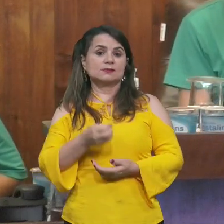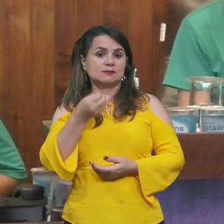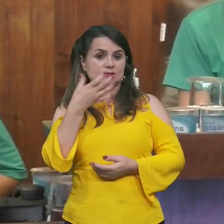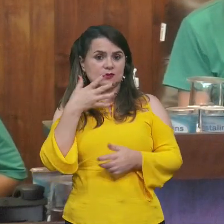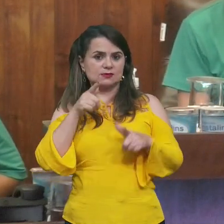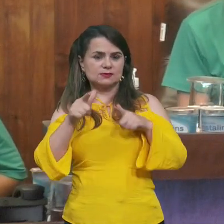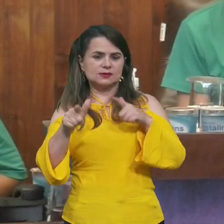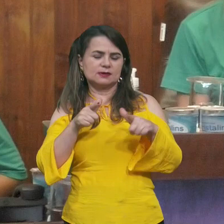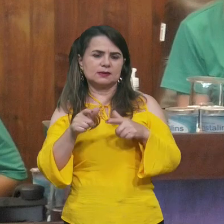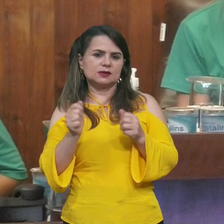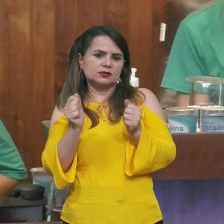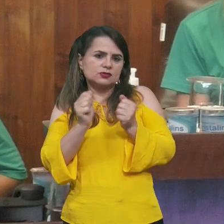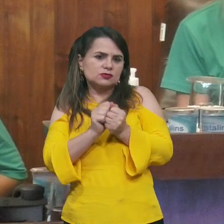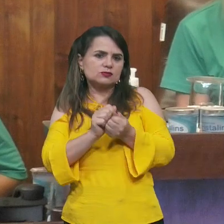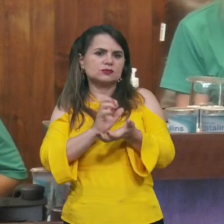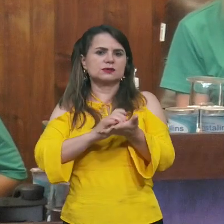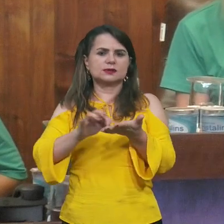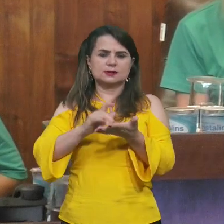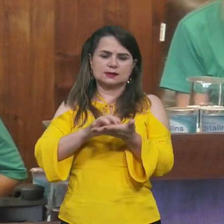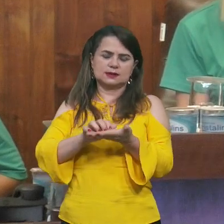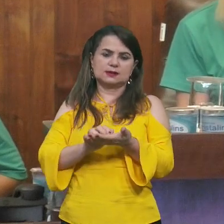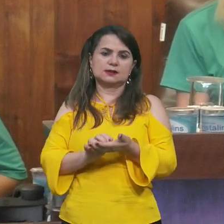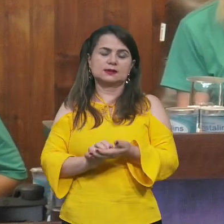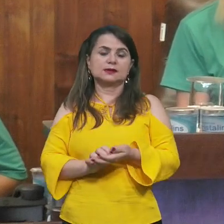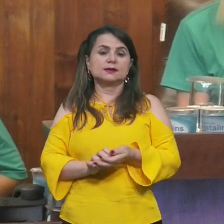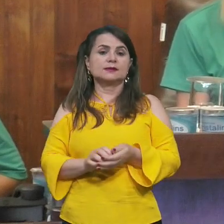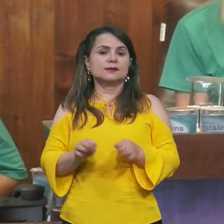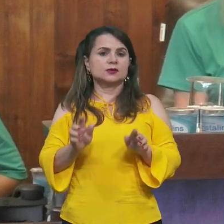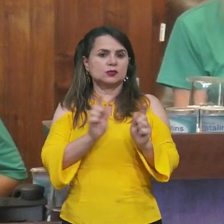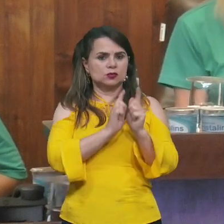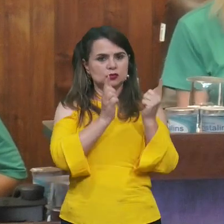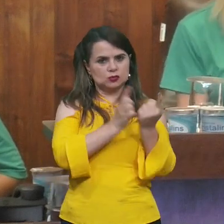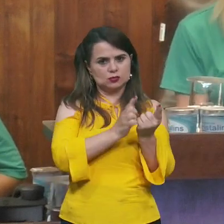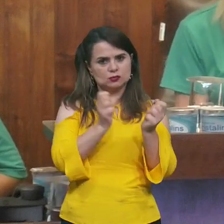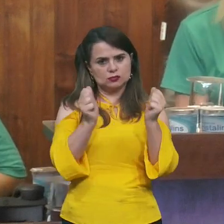à frente da secretaria, não só ela, mas toda a sua equipe.